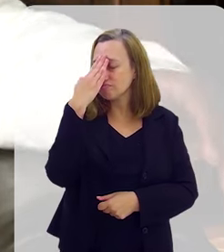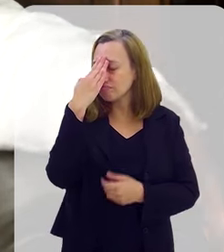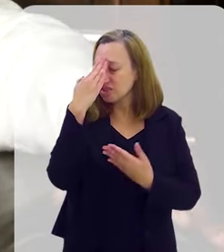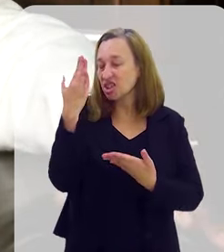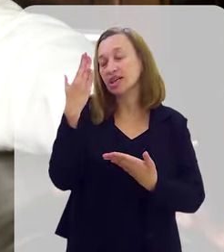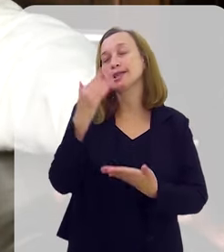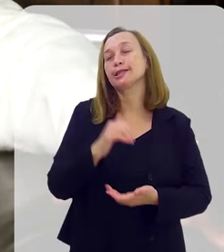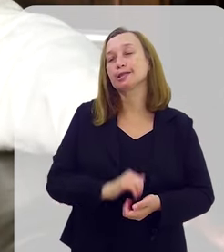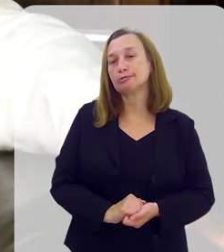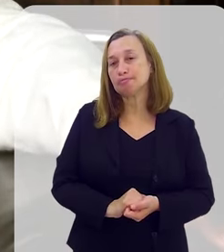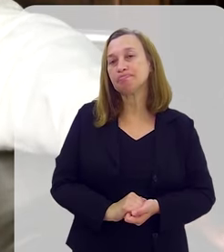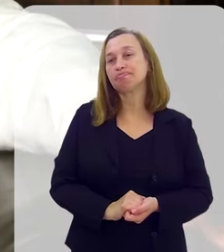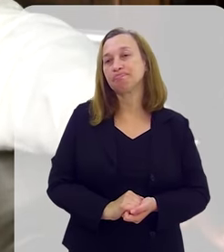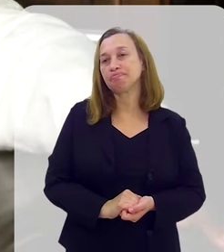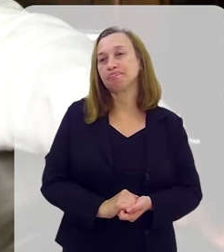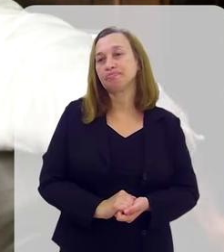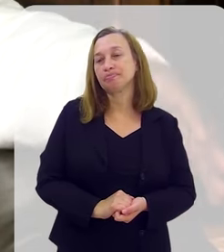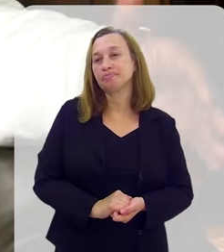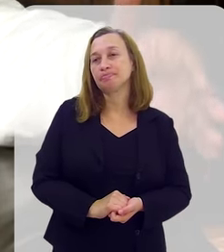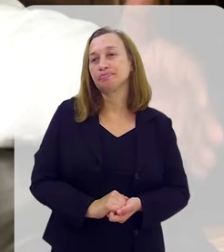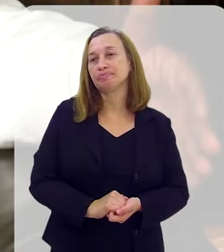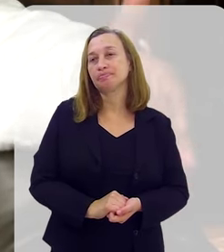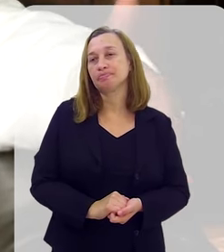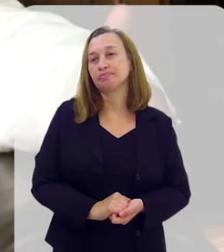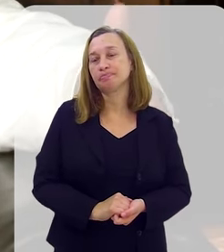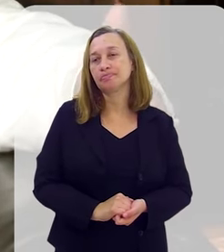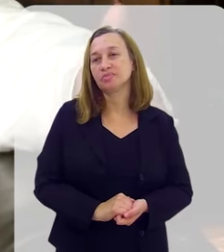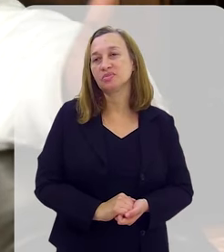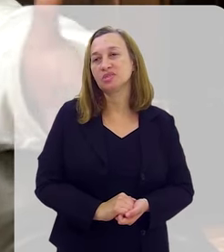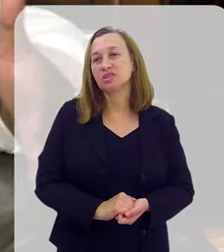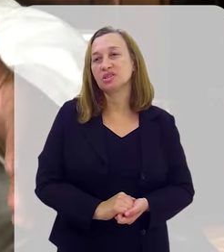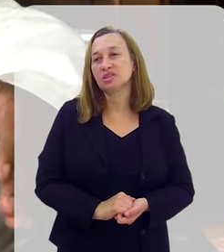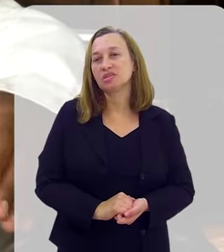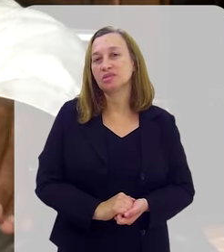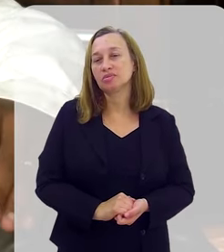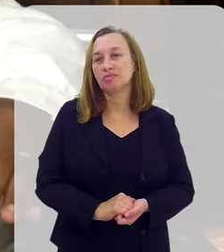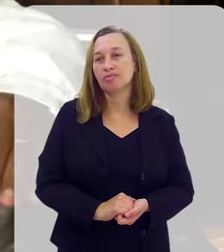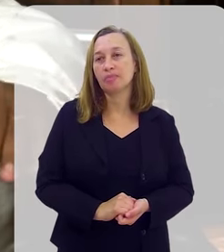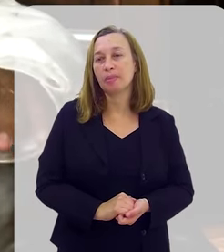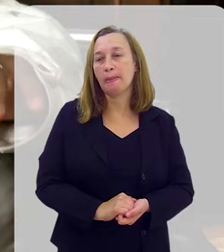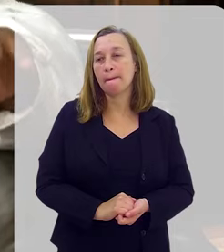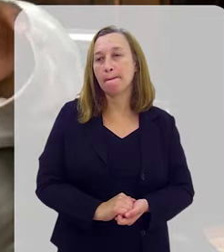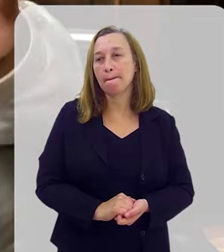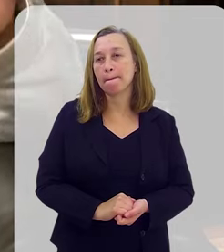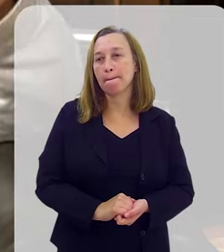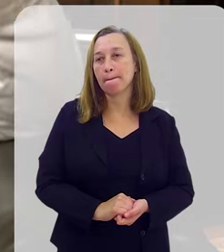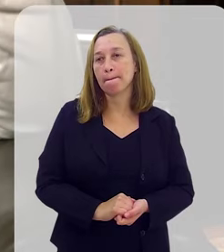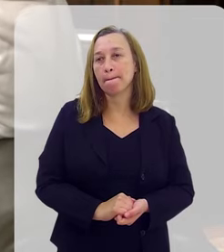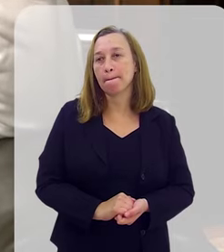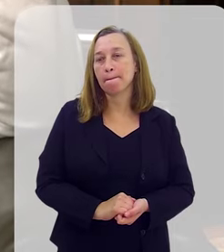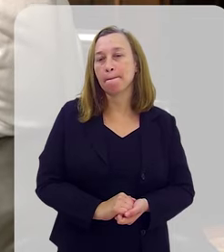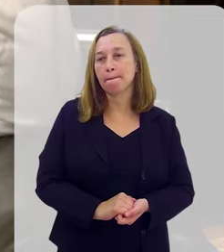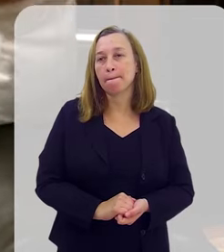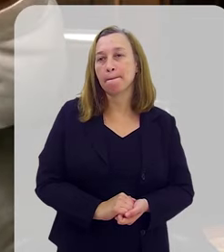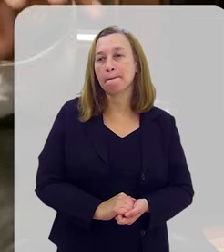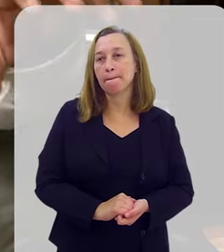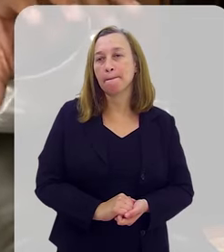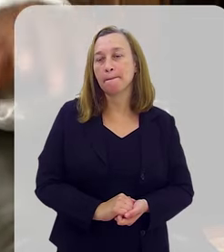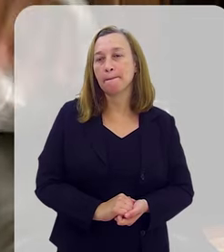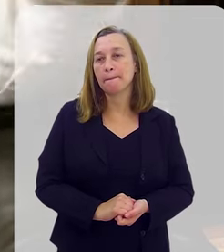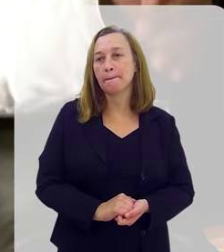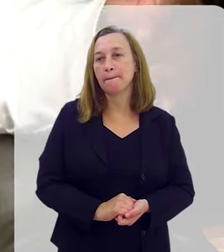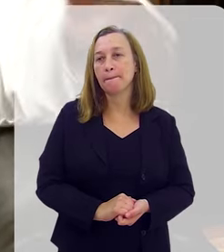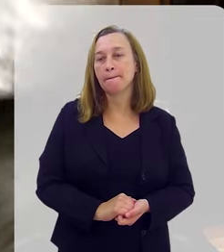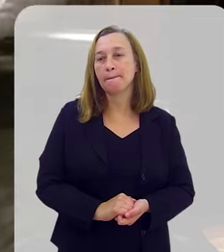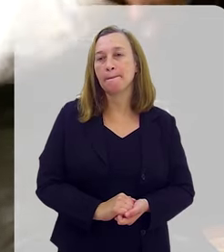de gratidão. E foi uma das coisas que me impediu de ter, com qualquer percalço,